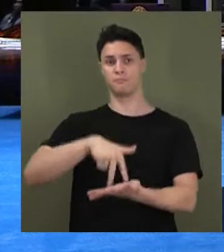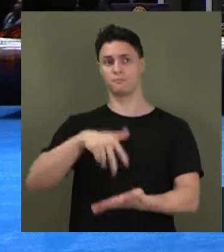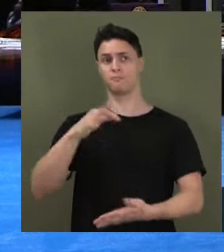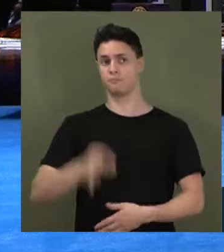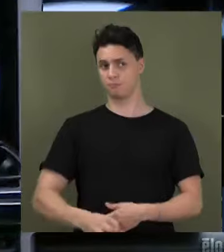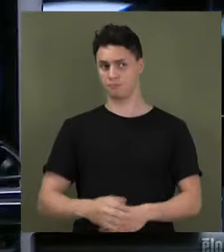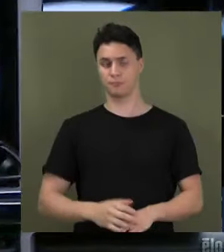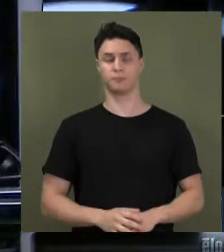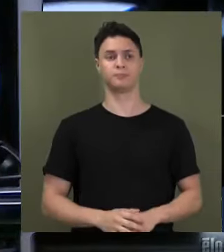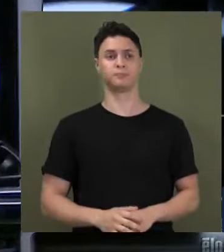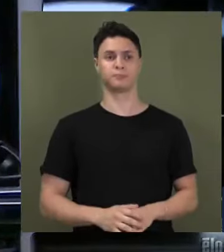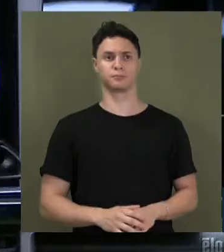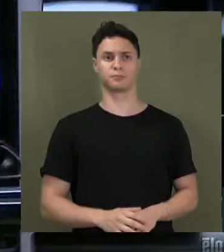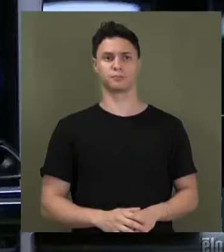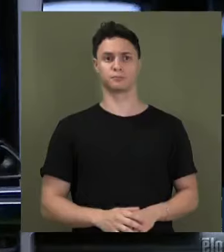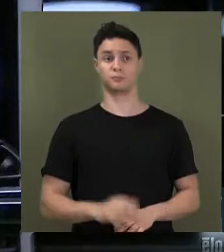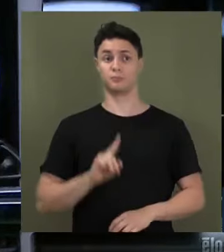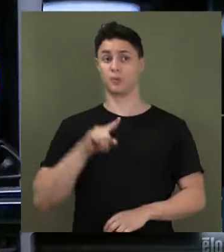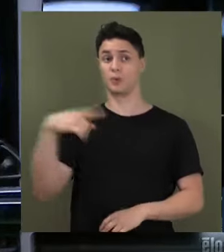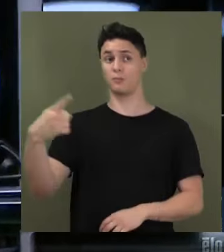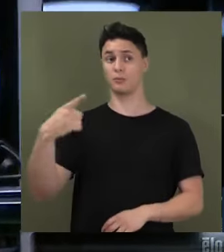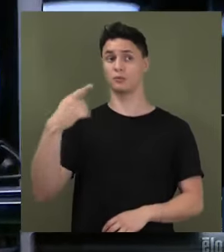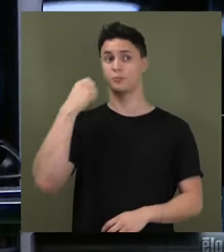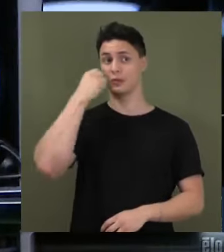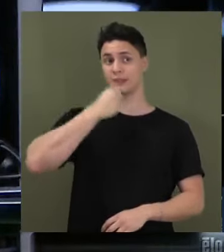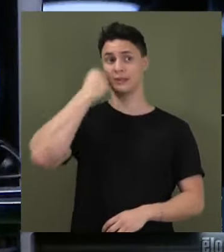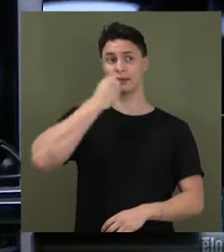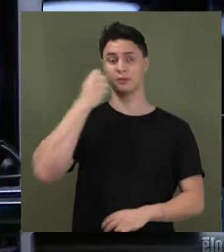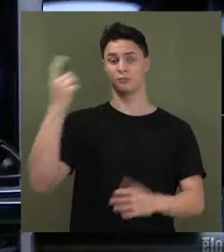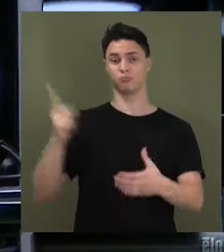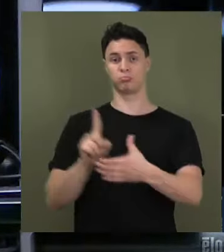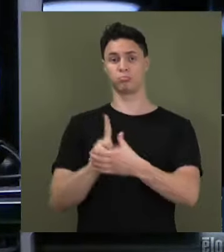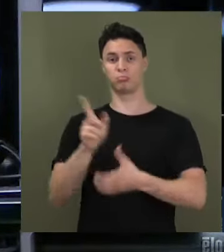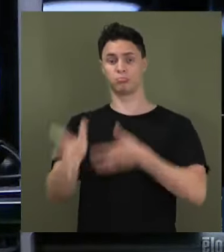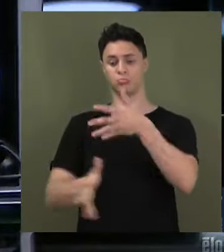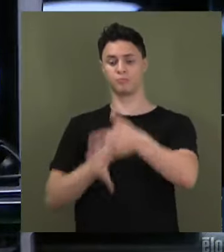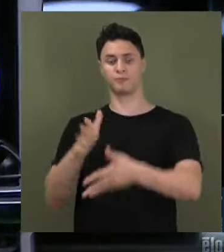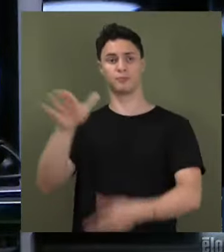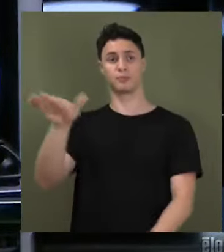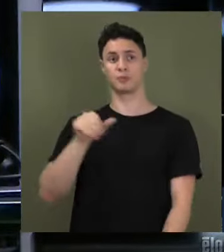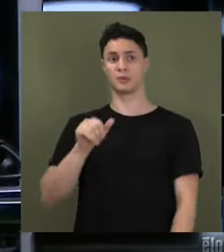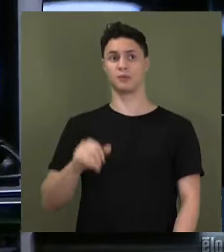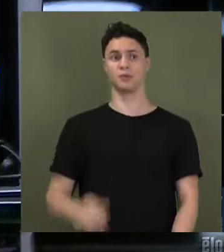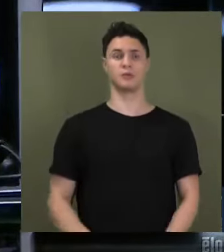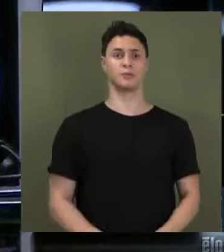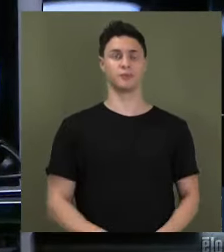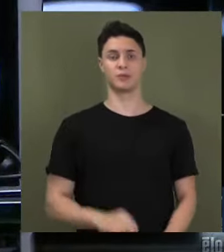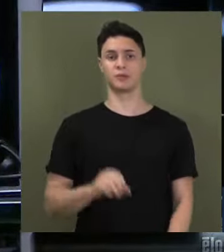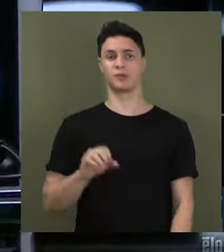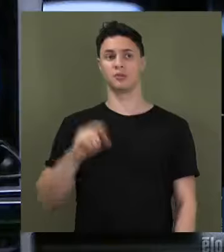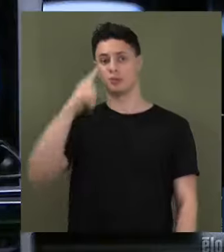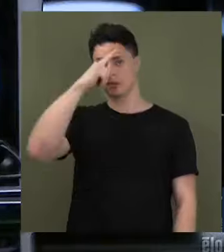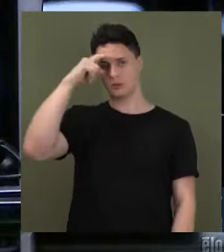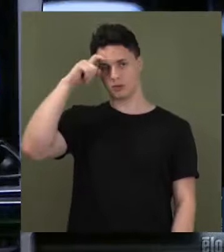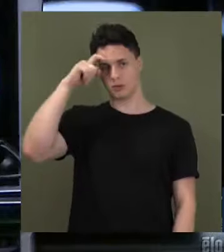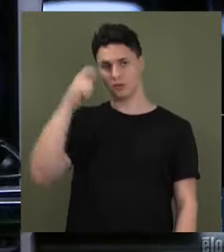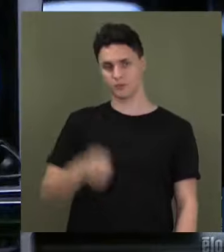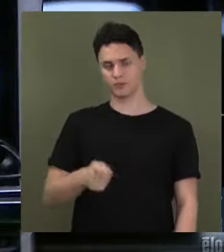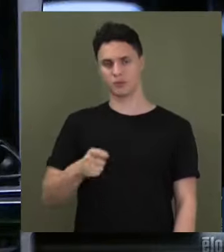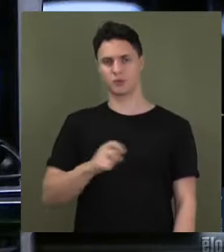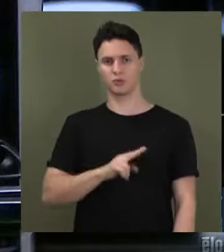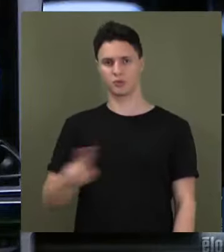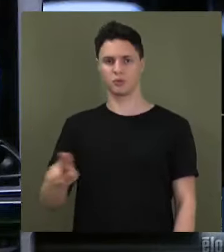também. Na sequência de falas, eu chamo o senador Sérgio Moro, União